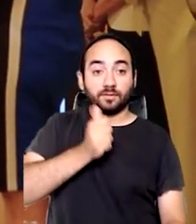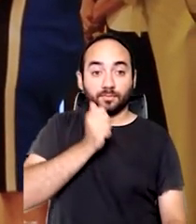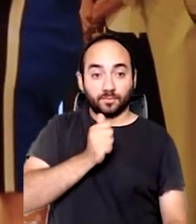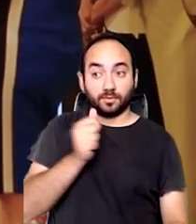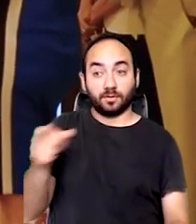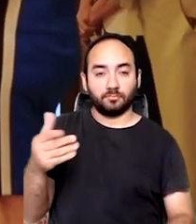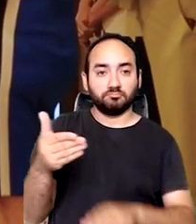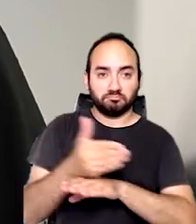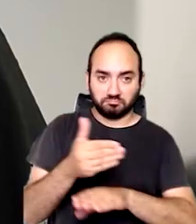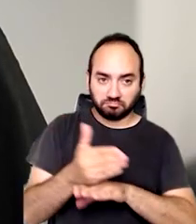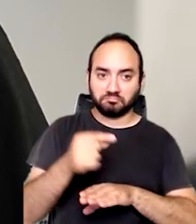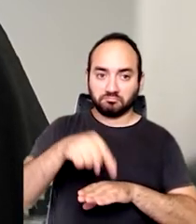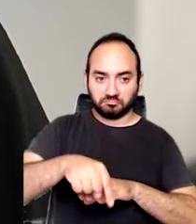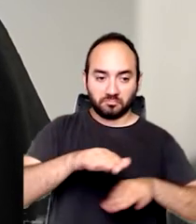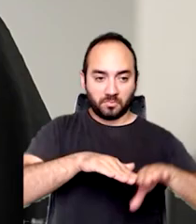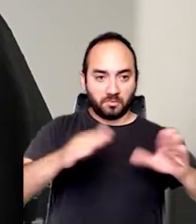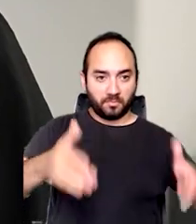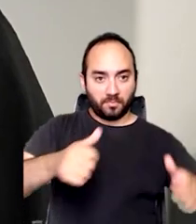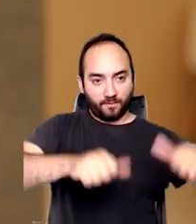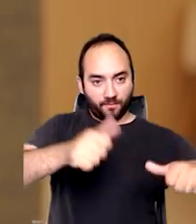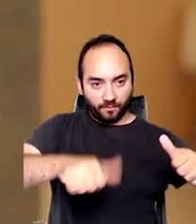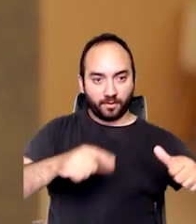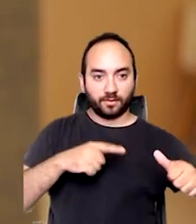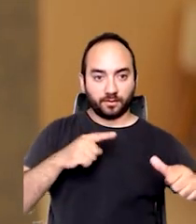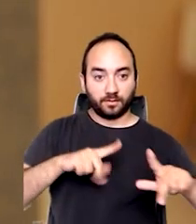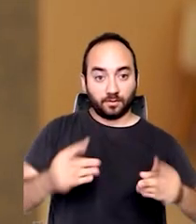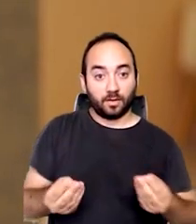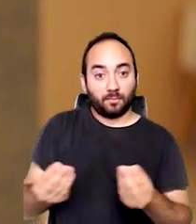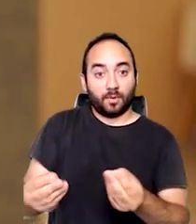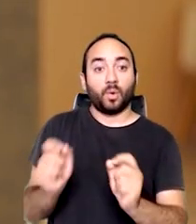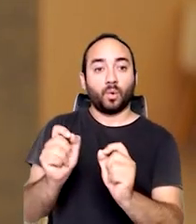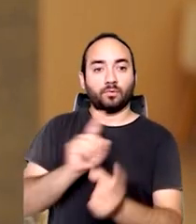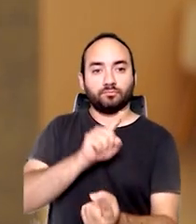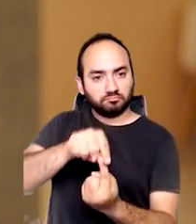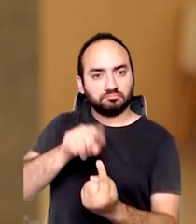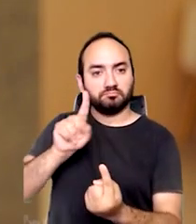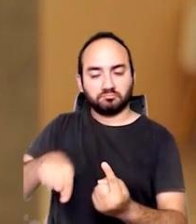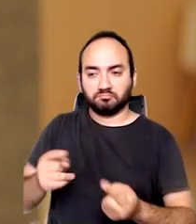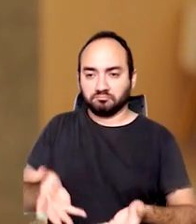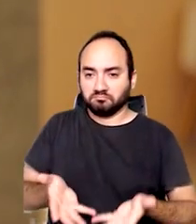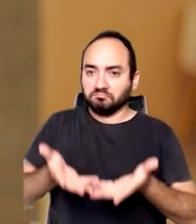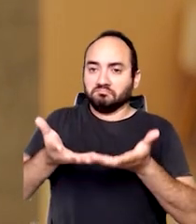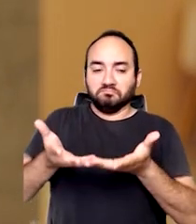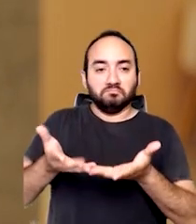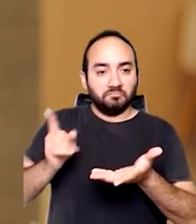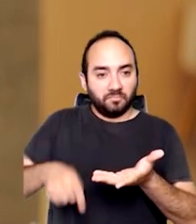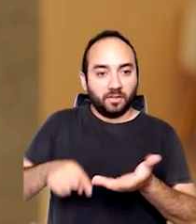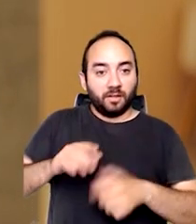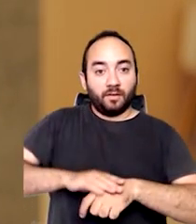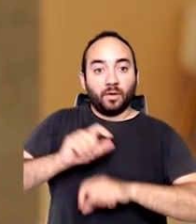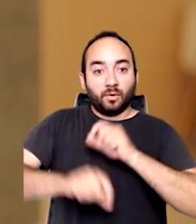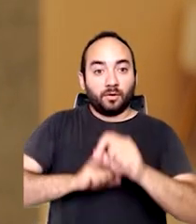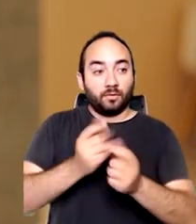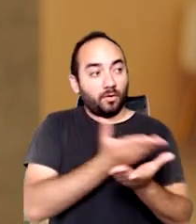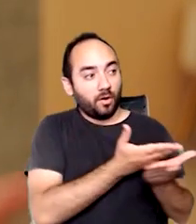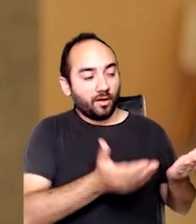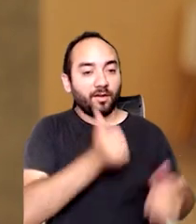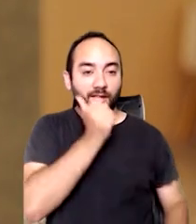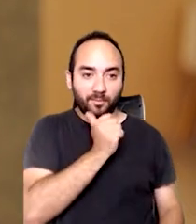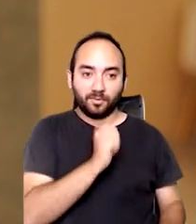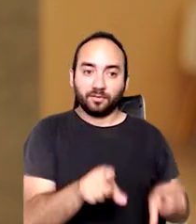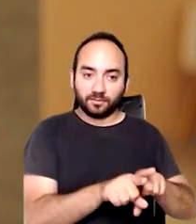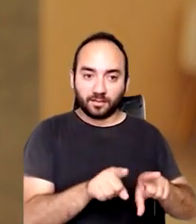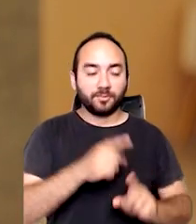20 mulheres que participaram dessa banca então o prêmio ele tem esse objetivo realmente de inspirar e de fazer com que outras